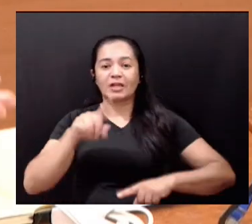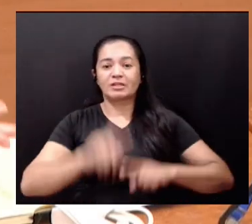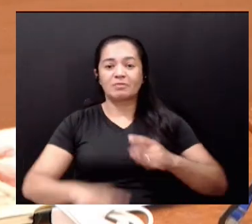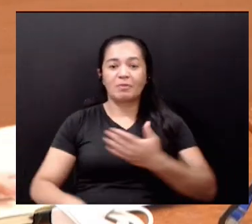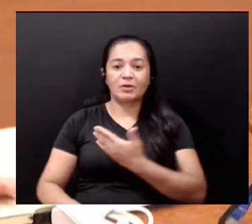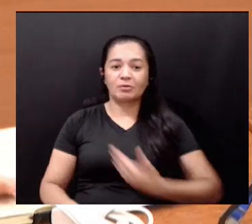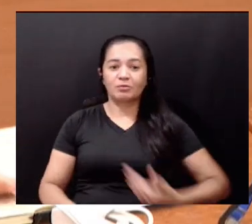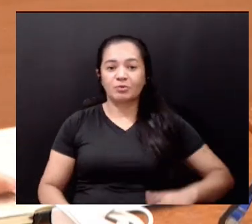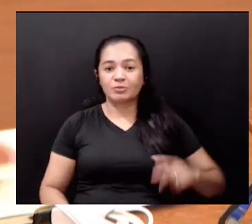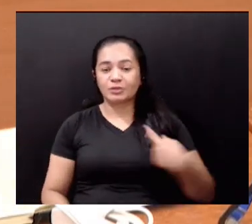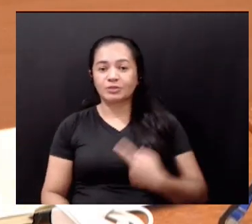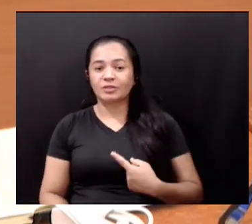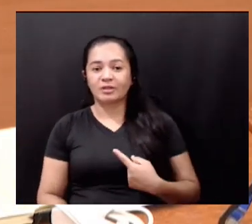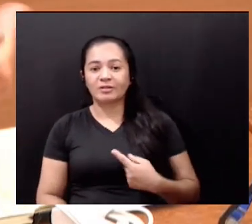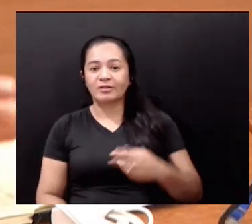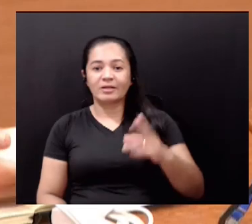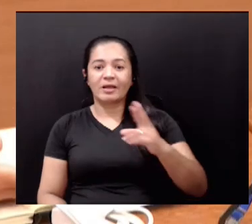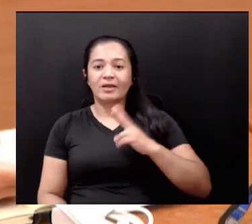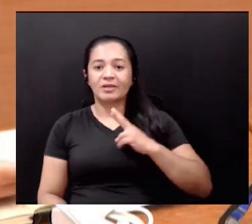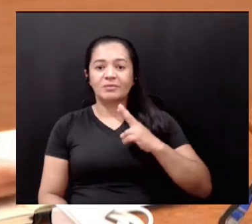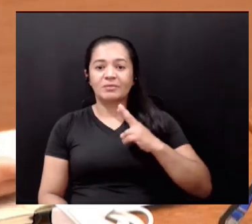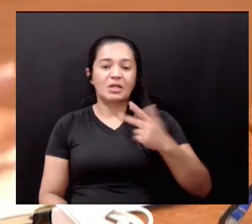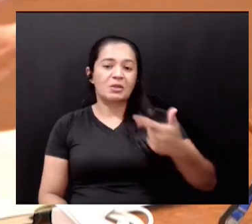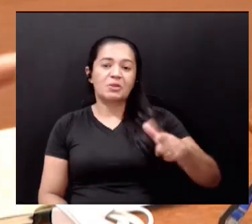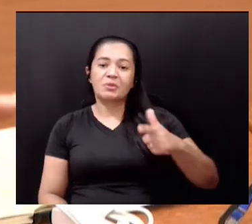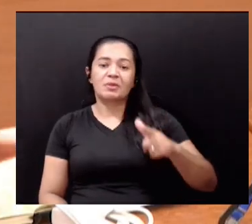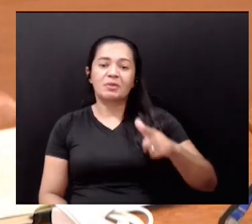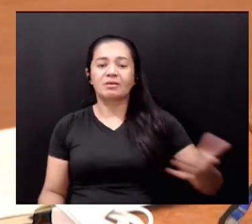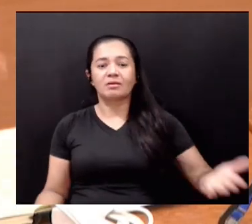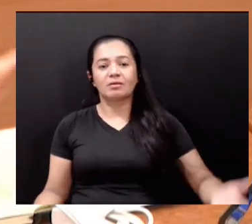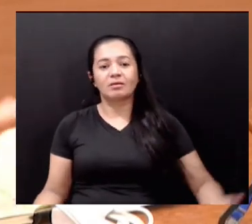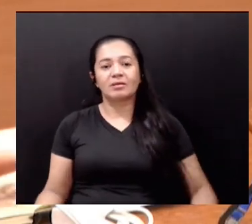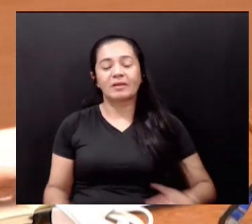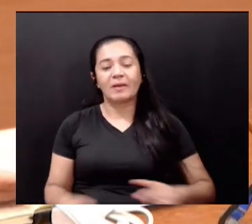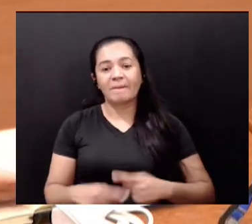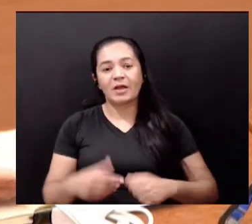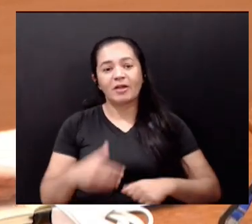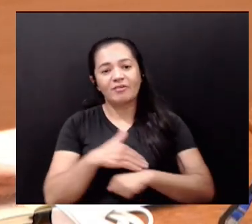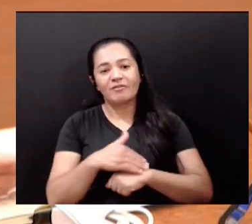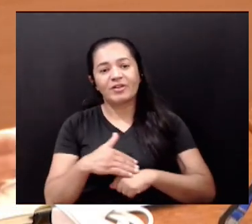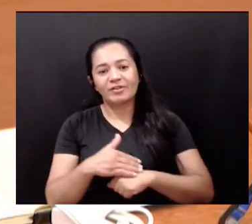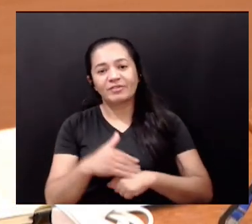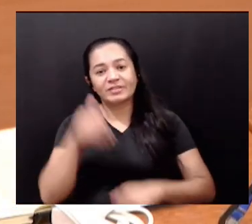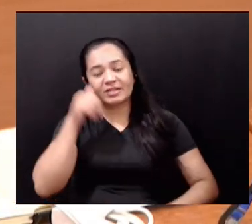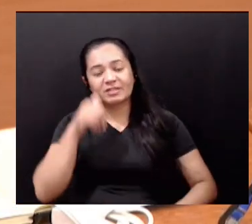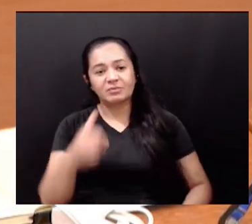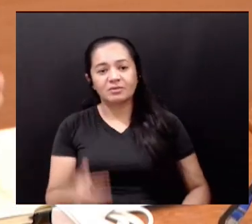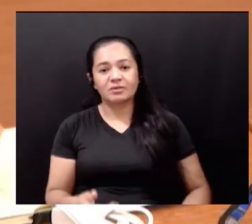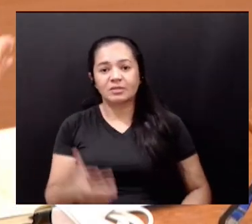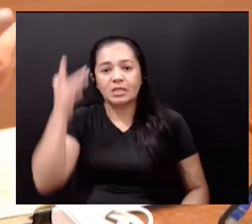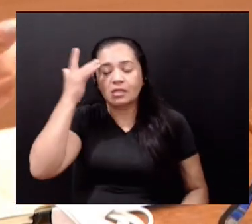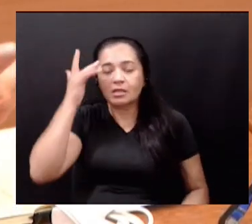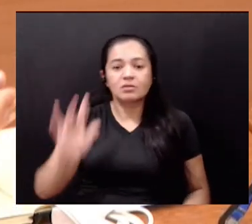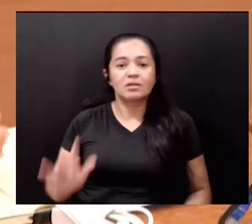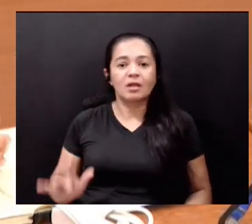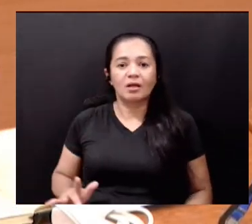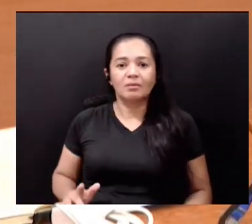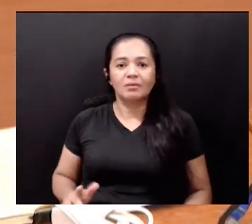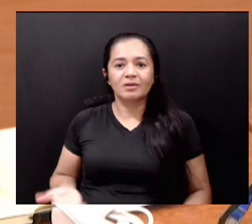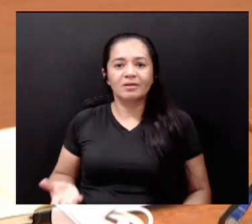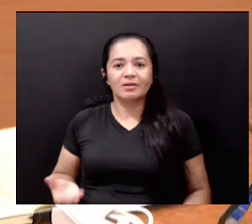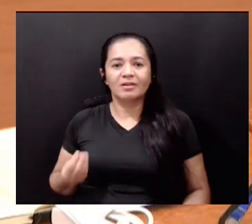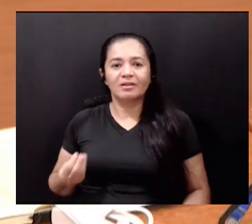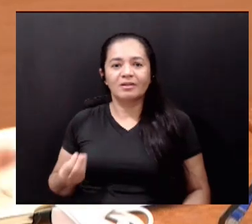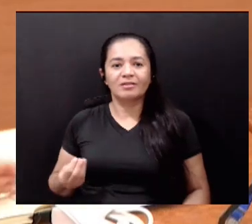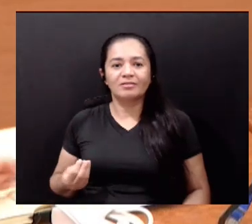resposta de que não tem demanda reprimida, mas quando a gente vai conversar com as mulheres não sabem que existe. Então, também não existe um